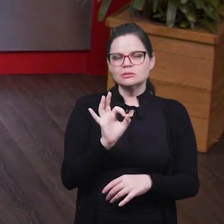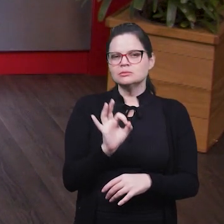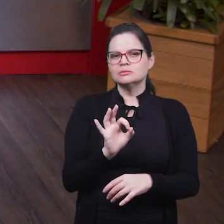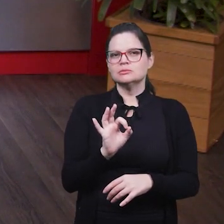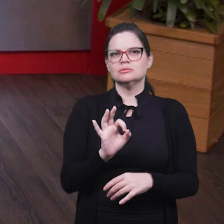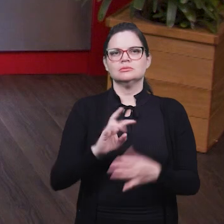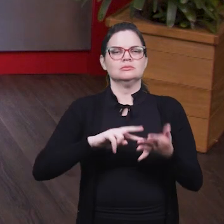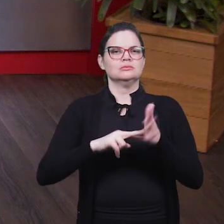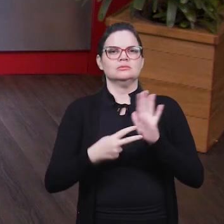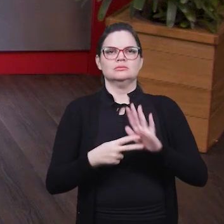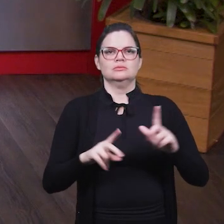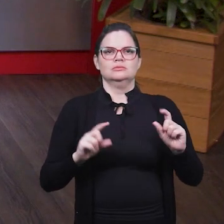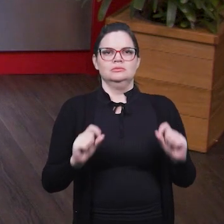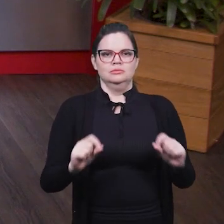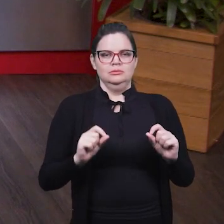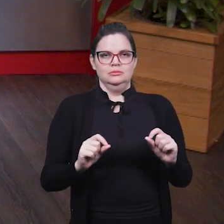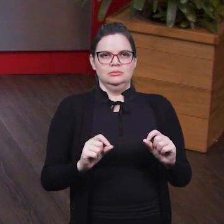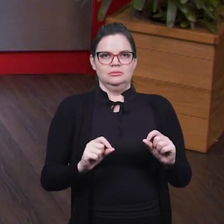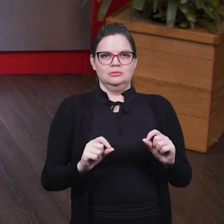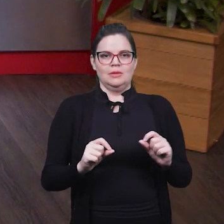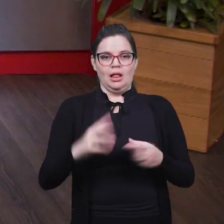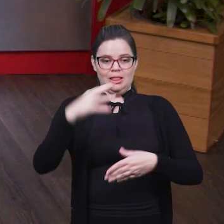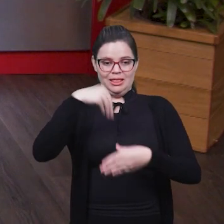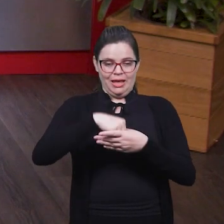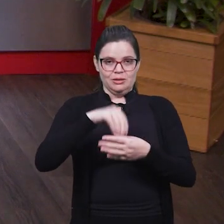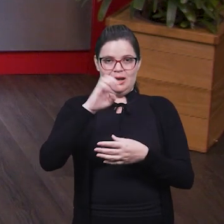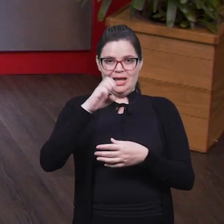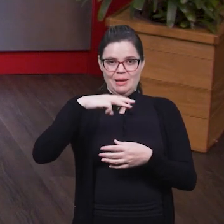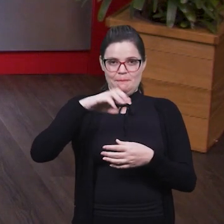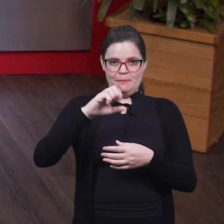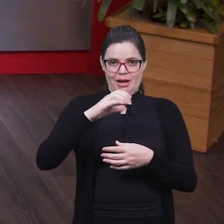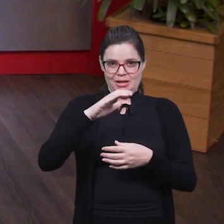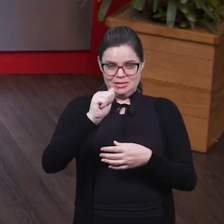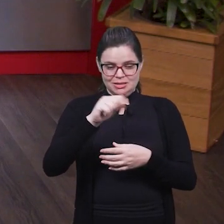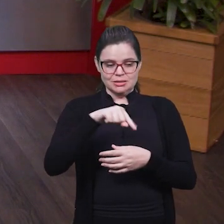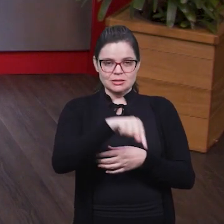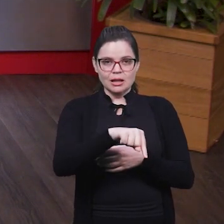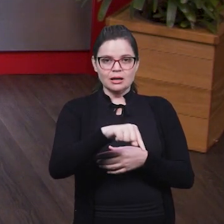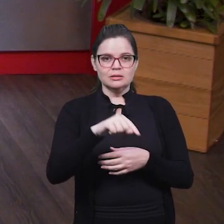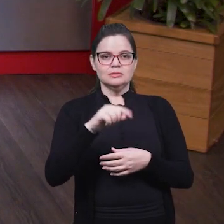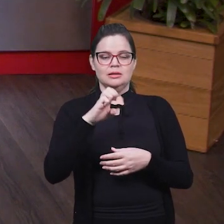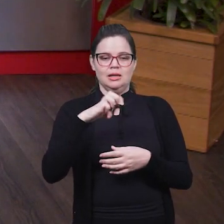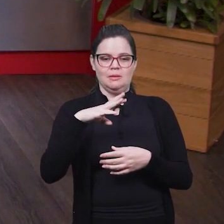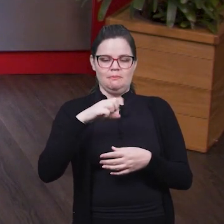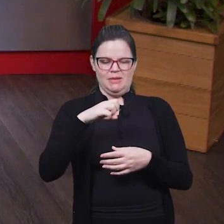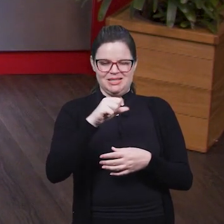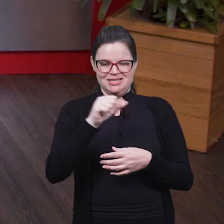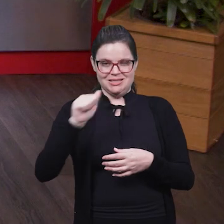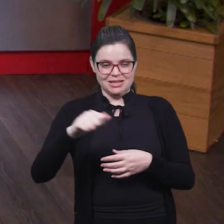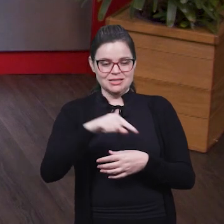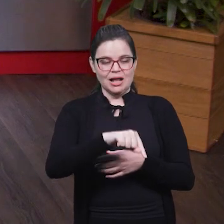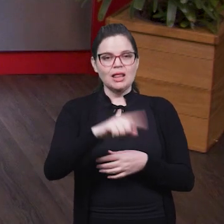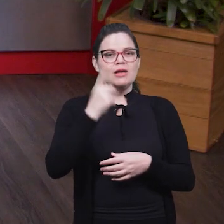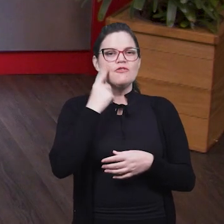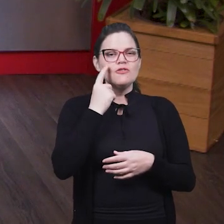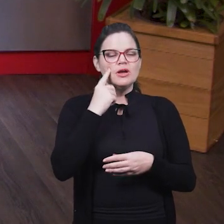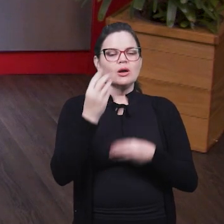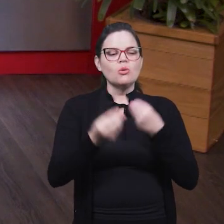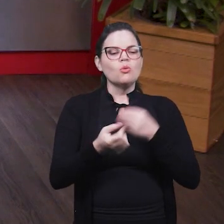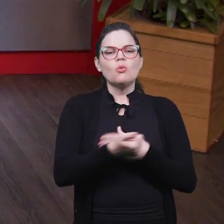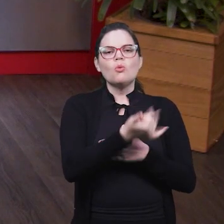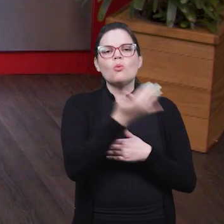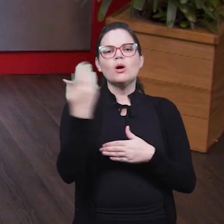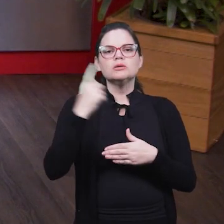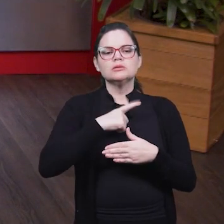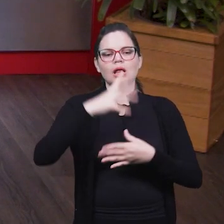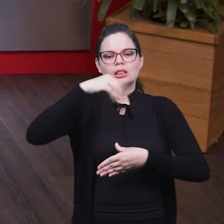esse percentual de hemácias foi avaliada com hemoglobina conectada à glicose. Como essas